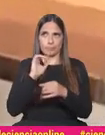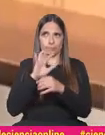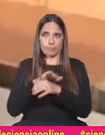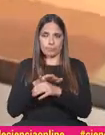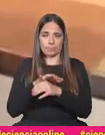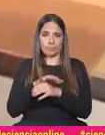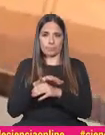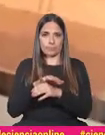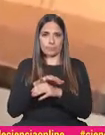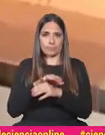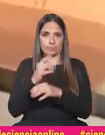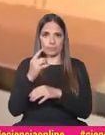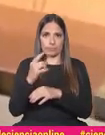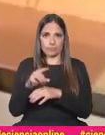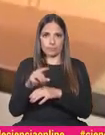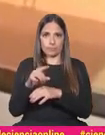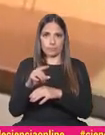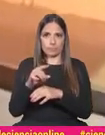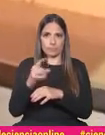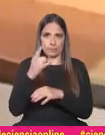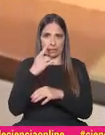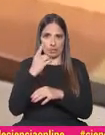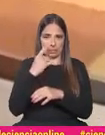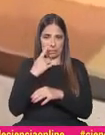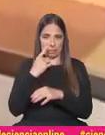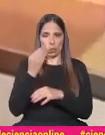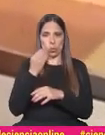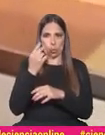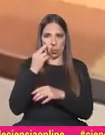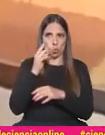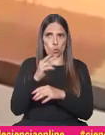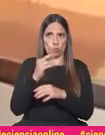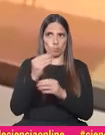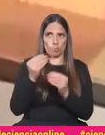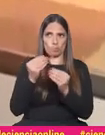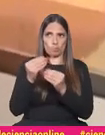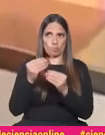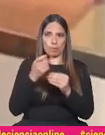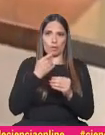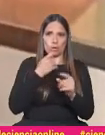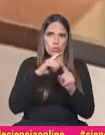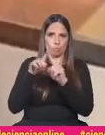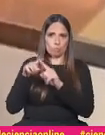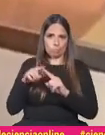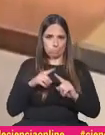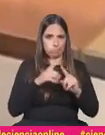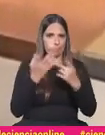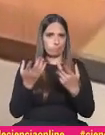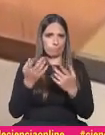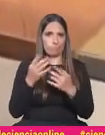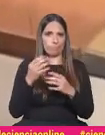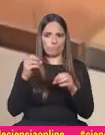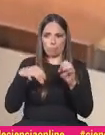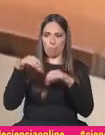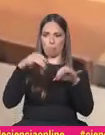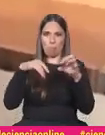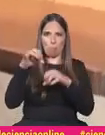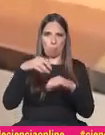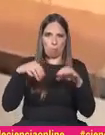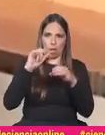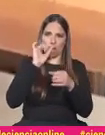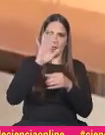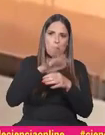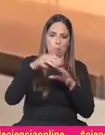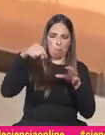do